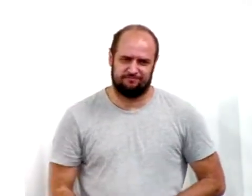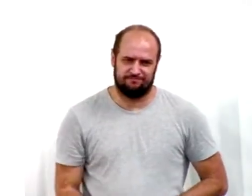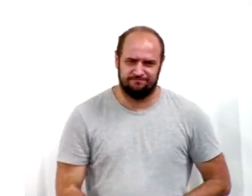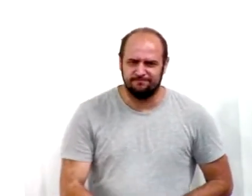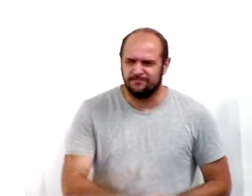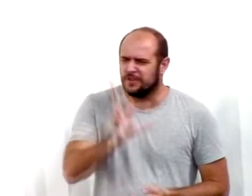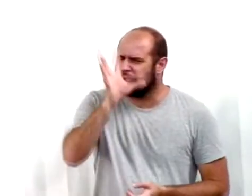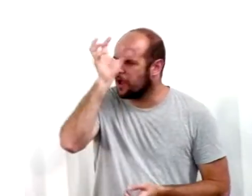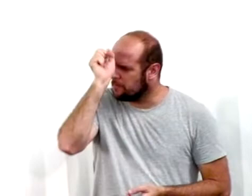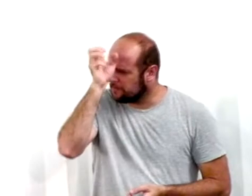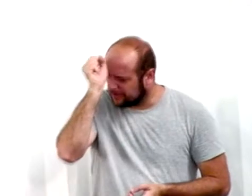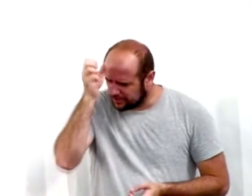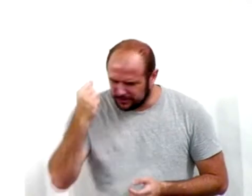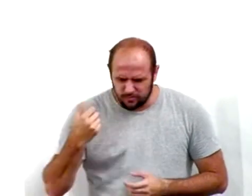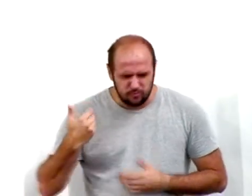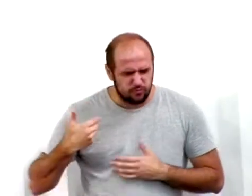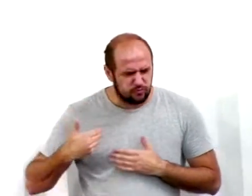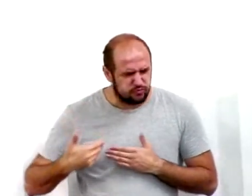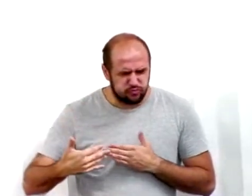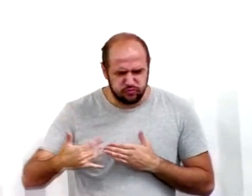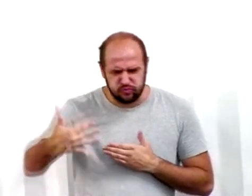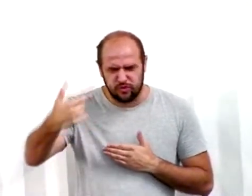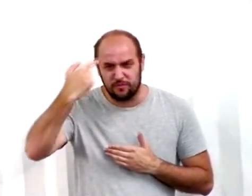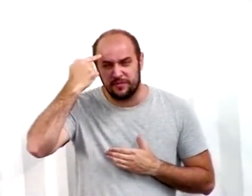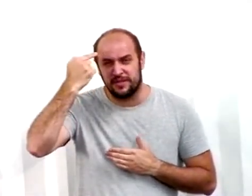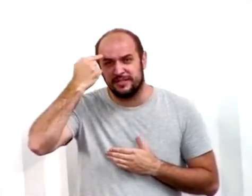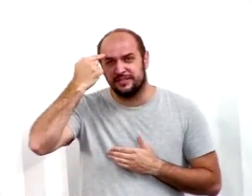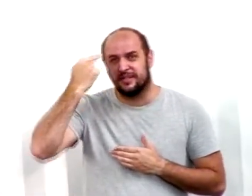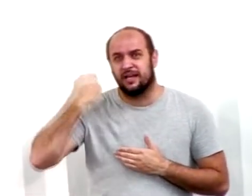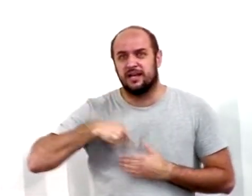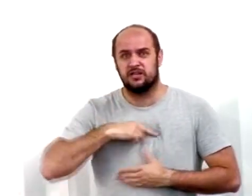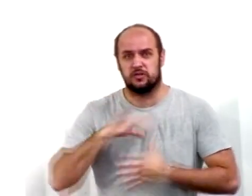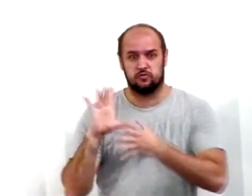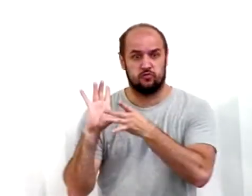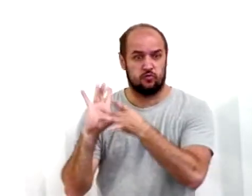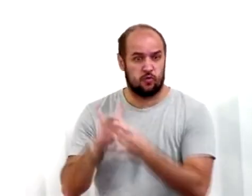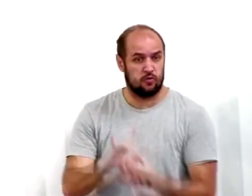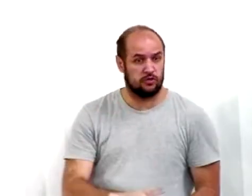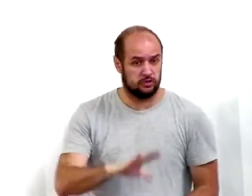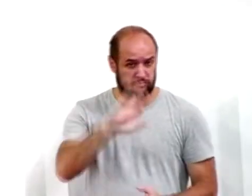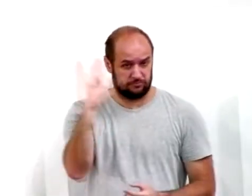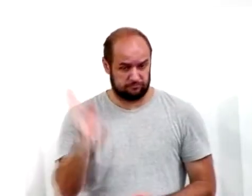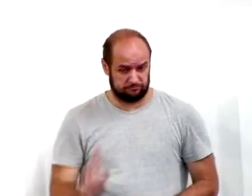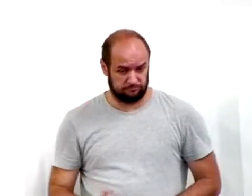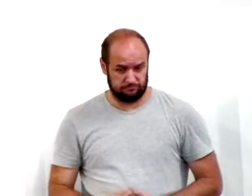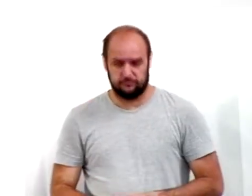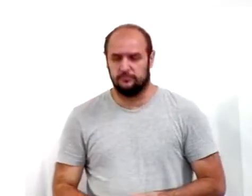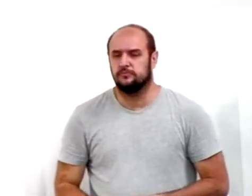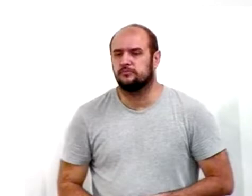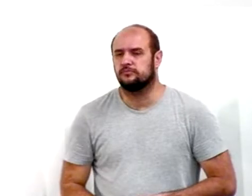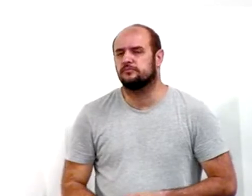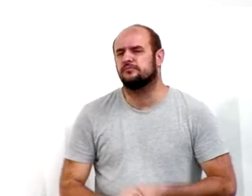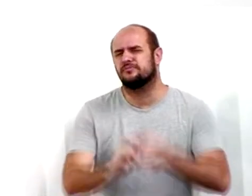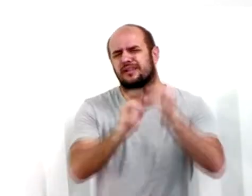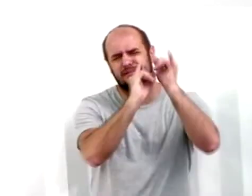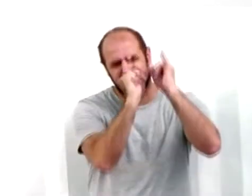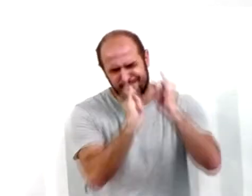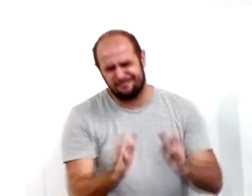queridos? Quantas coisas. Pensemos no nosso contexto brasileiro, de grande